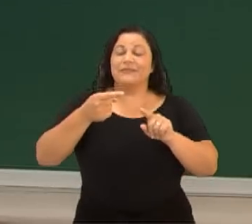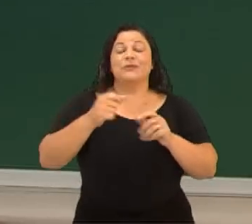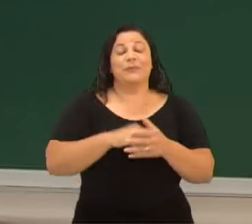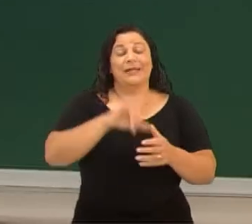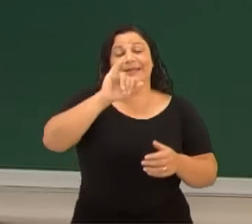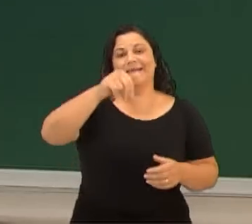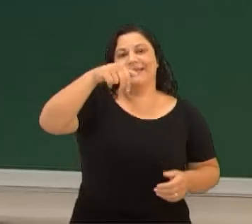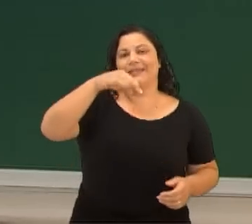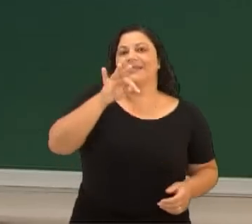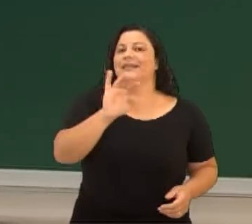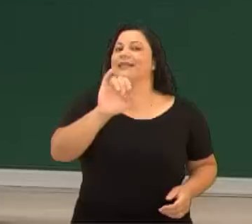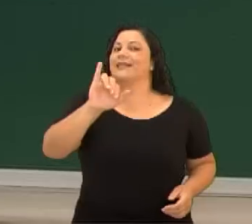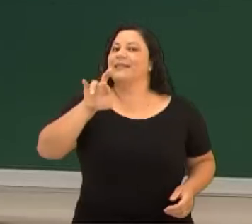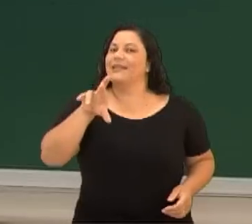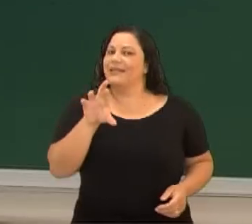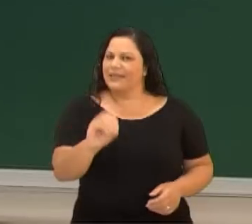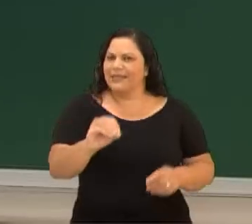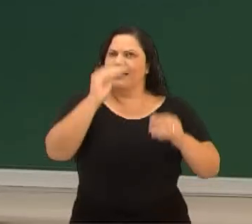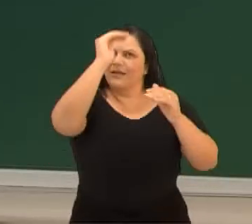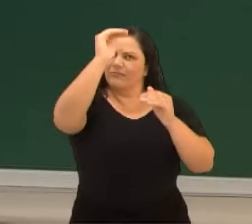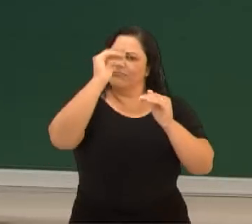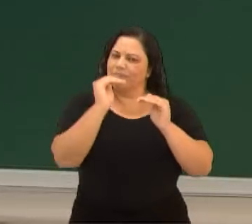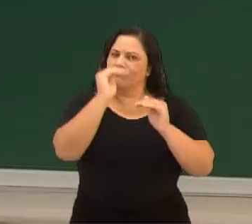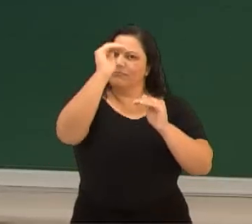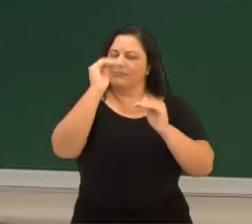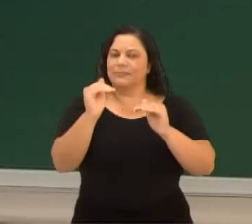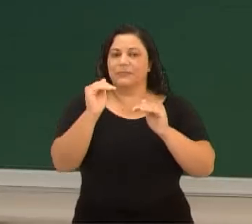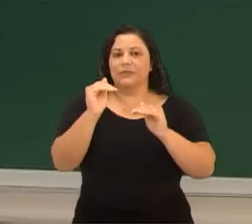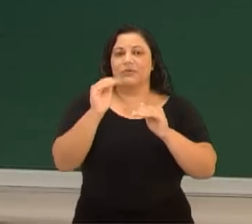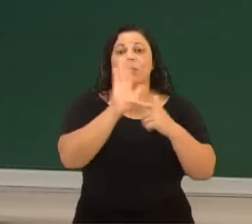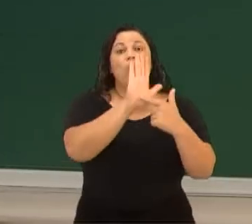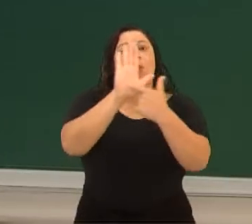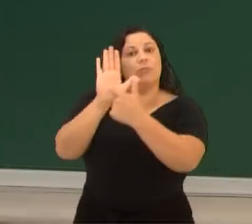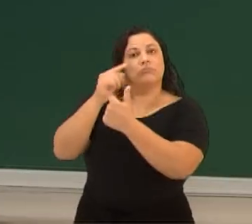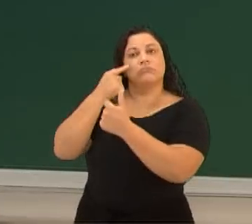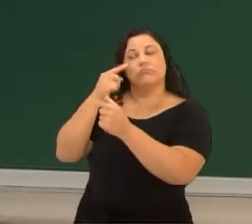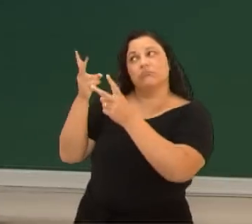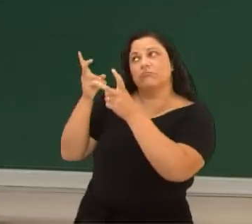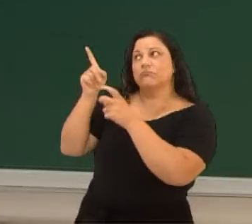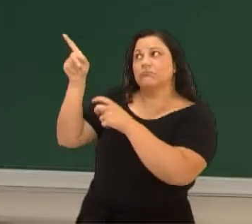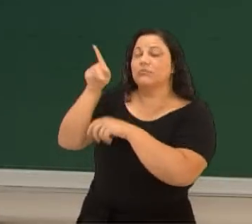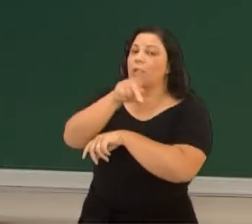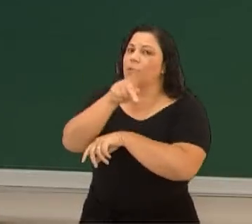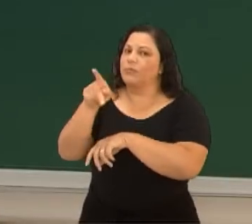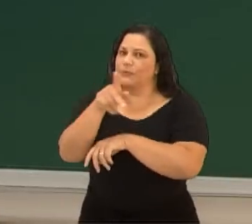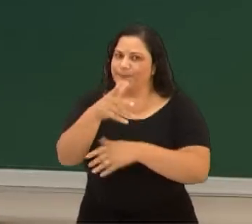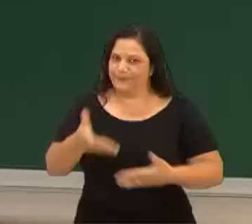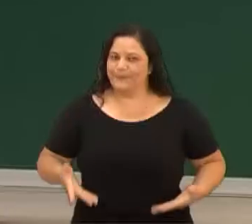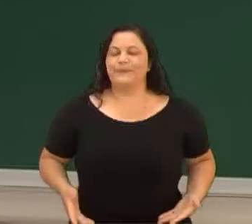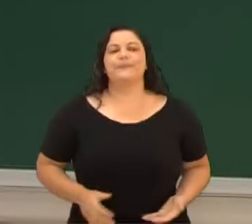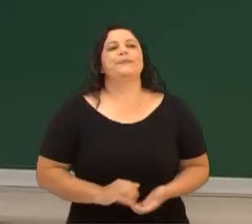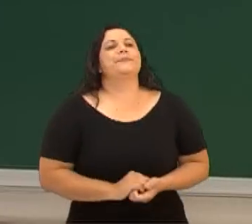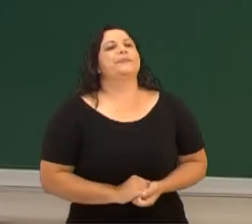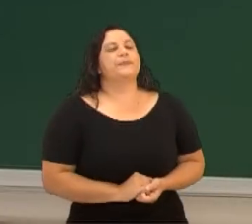decimal. Vamos fazer junto com a prof? A prof vai fazer essa no quadro com vocês. Então, olhem aqui, ó. Primeiro vamos